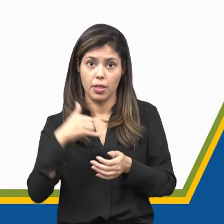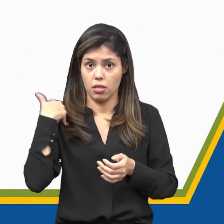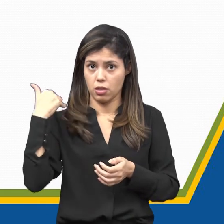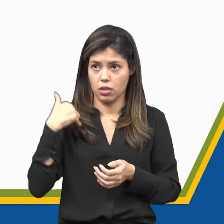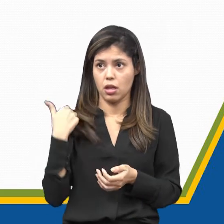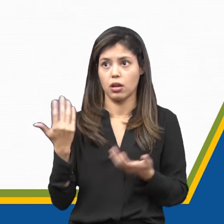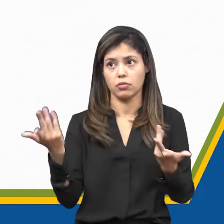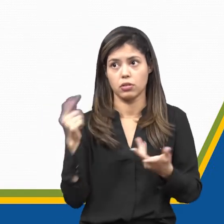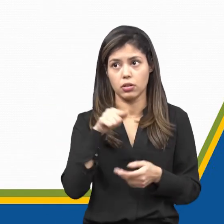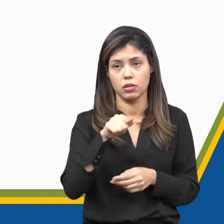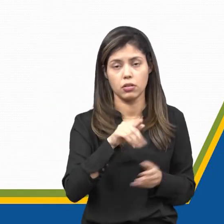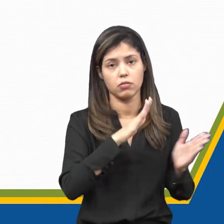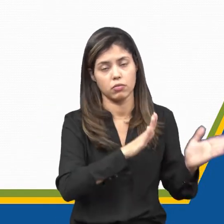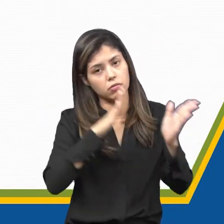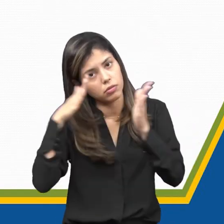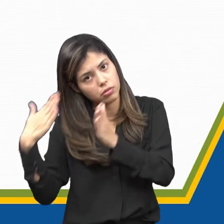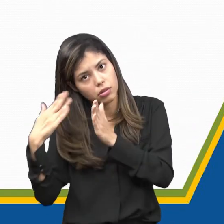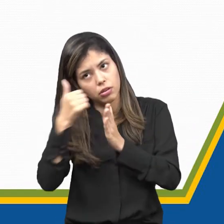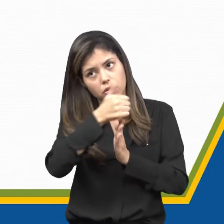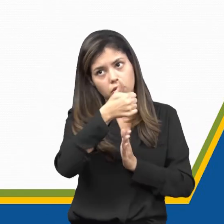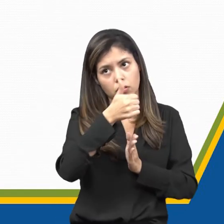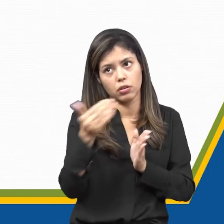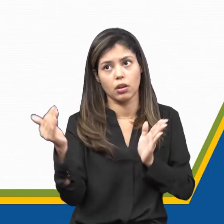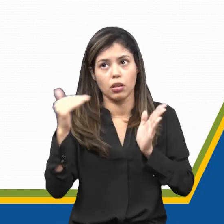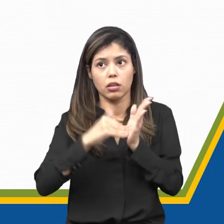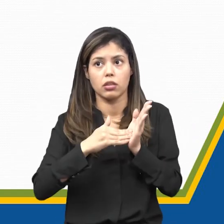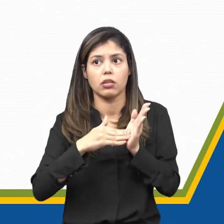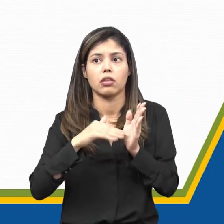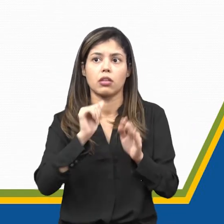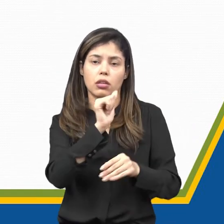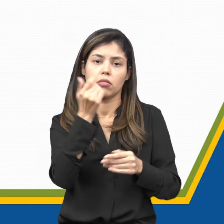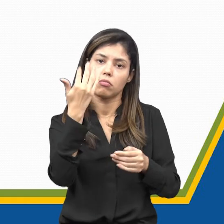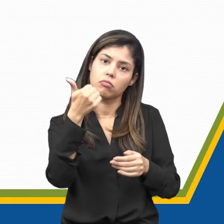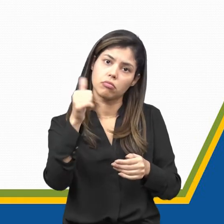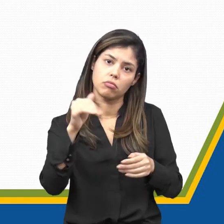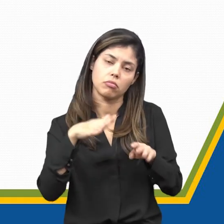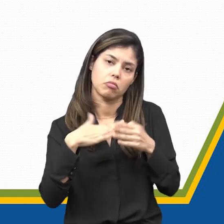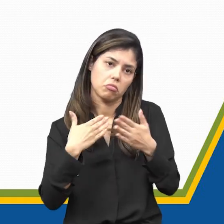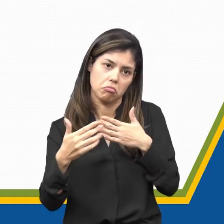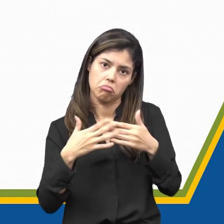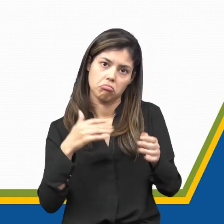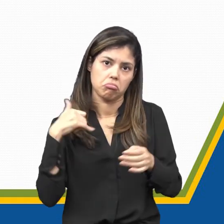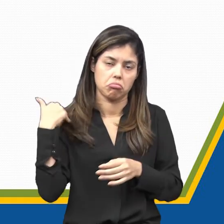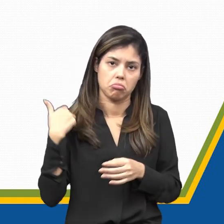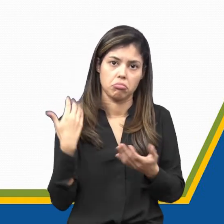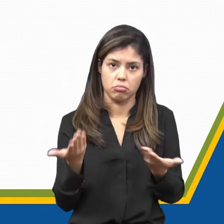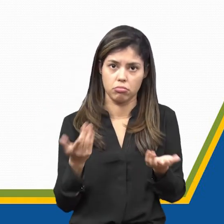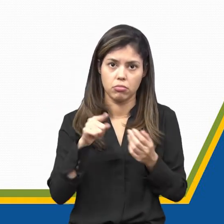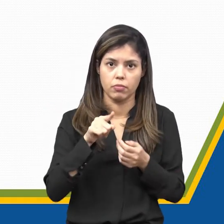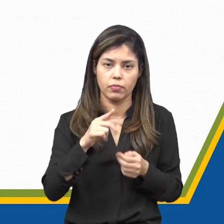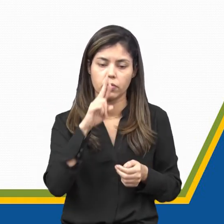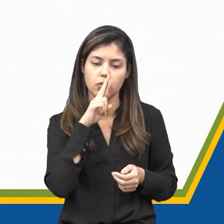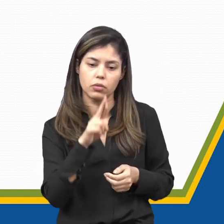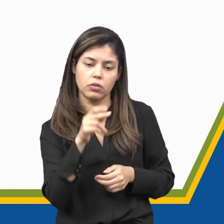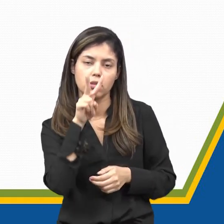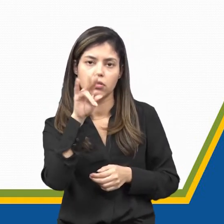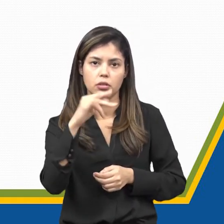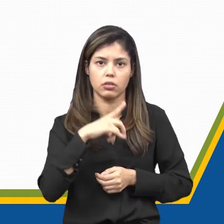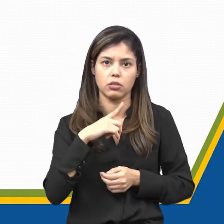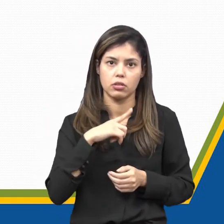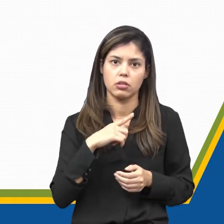executou. Pela idade, pelo gênero aqui ó, do lado, de 11 anos, a idade que tiver, e o resultado que ela vai